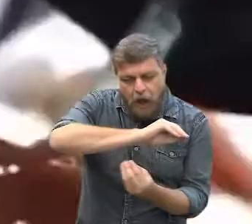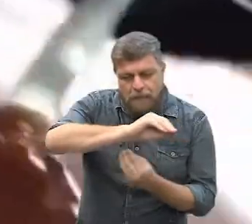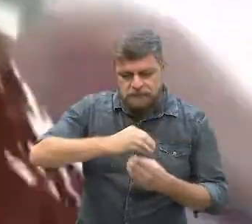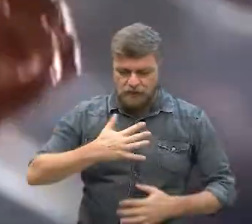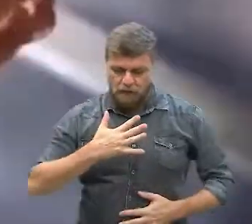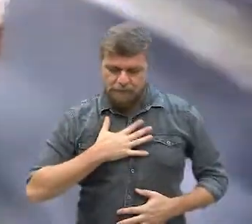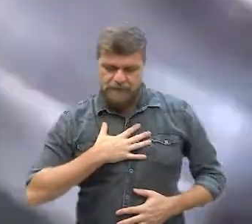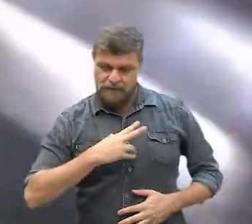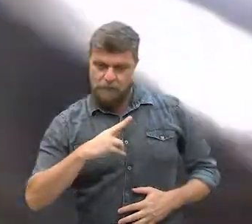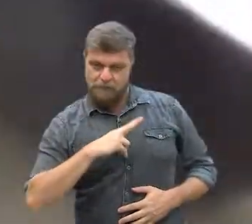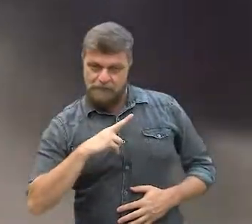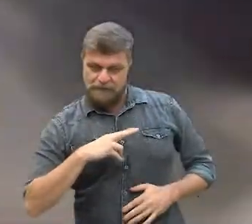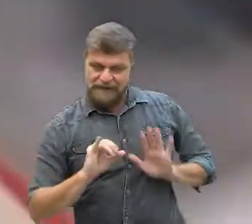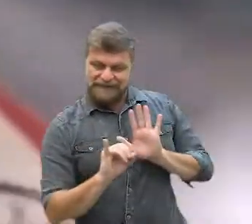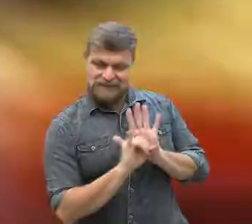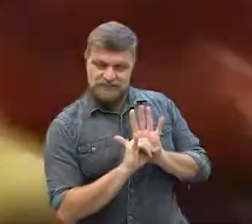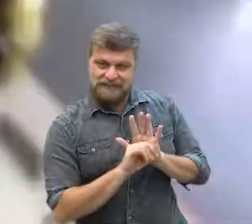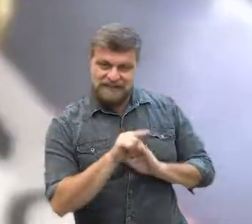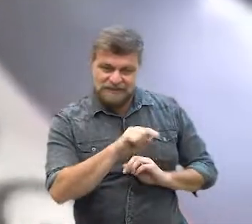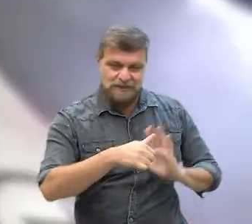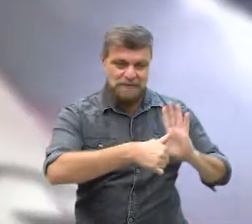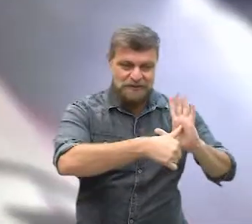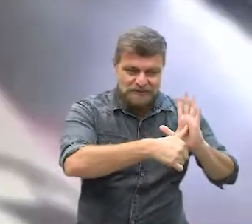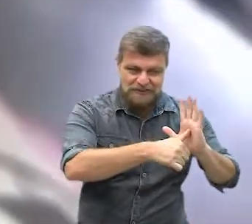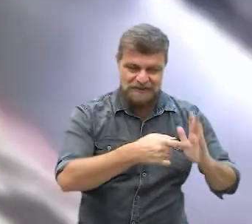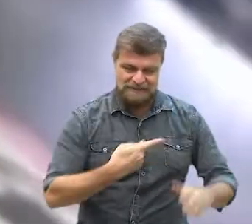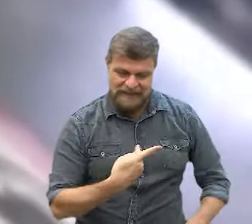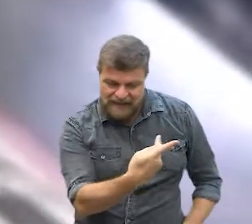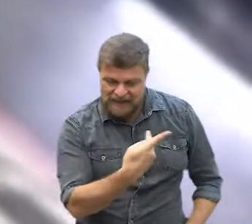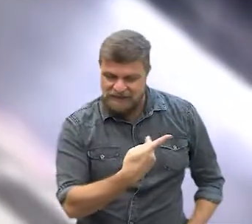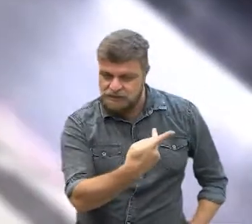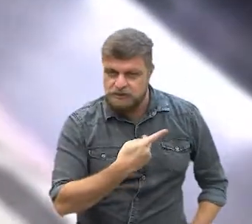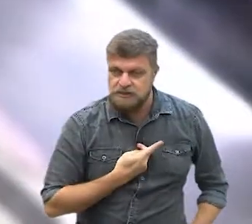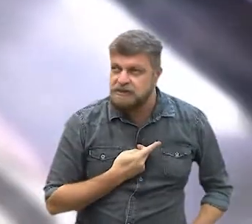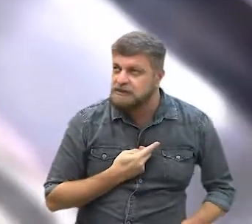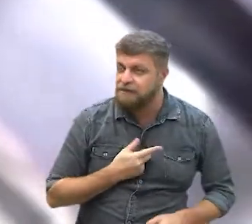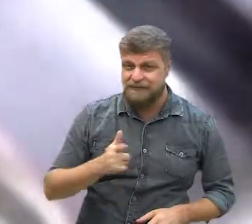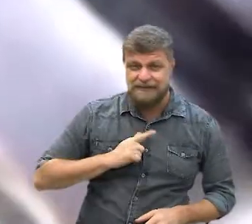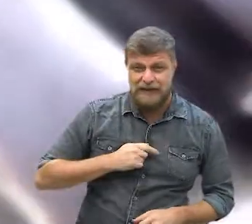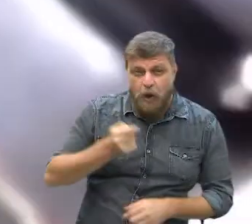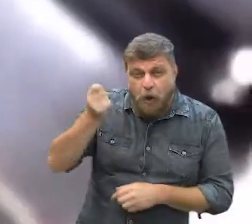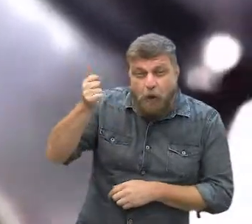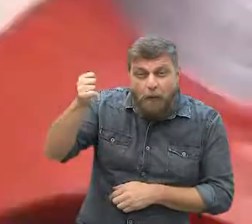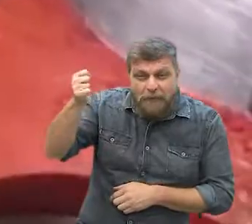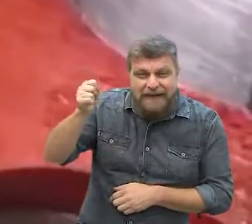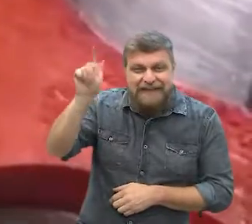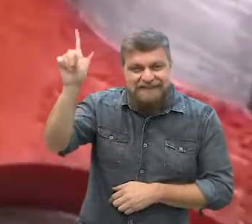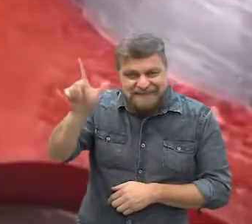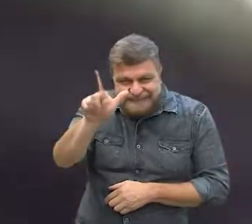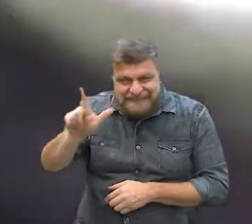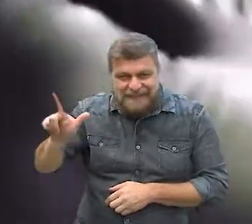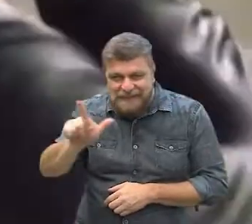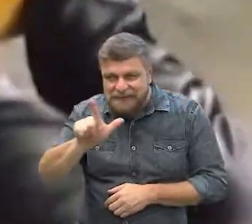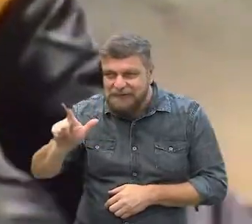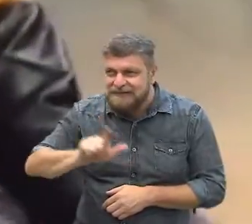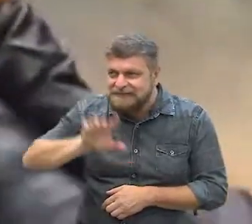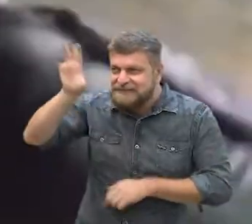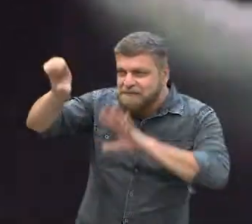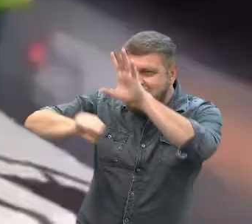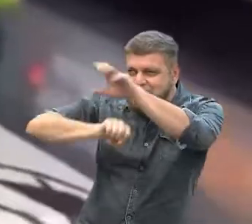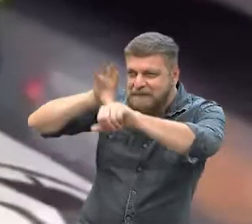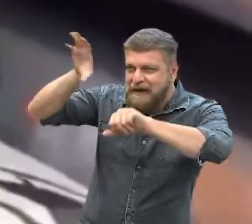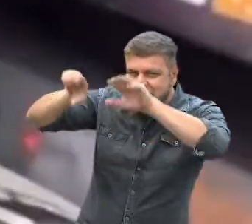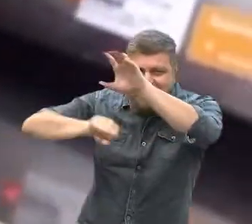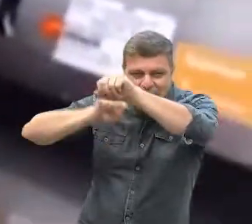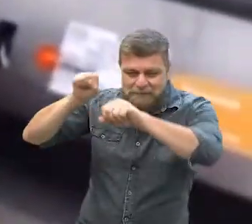sócios, onde a gente consegue levar um pouquinho de fora, trazer um pedacinho de Londres para cá, com uma cara abrasileirada, né, no, digamos, o